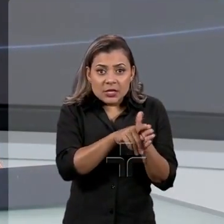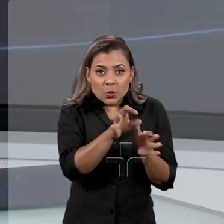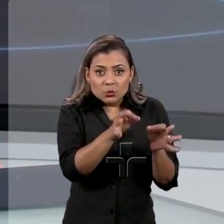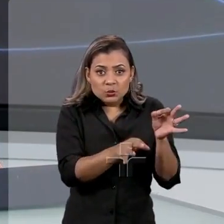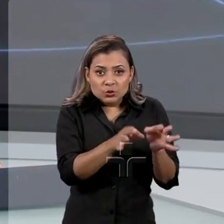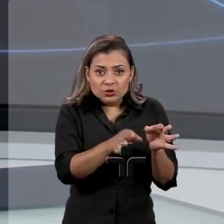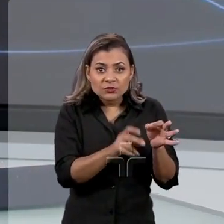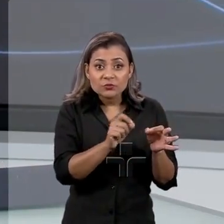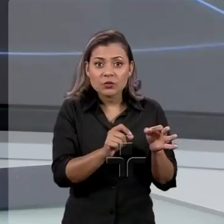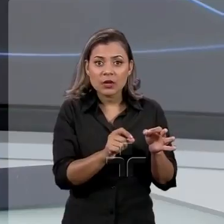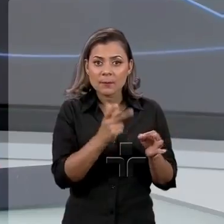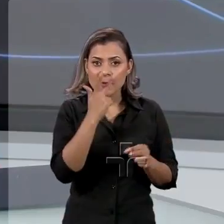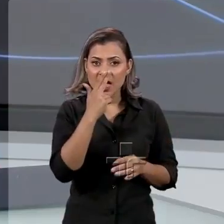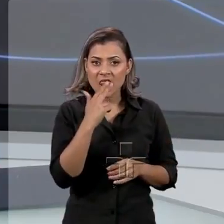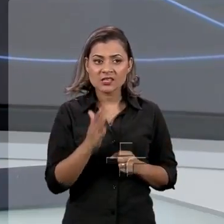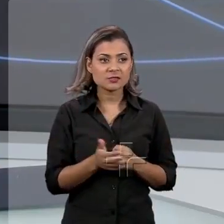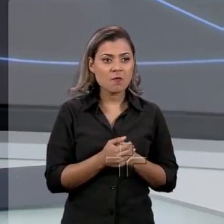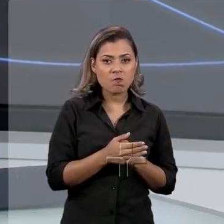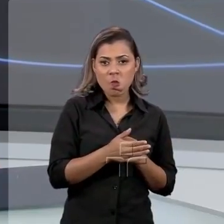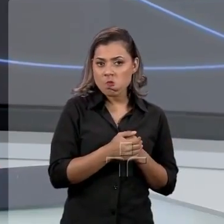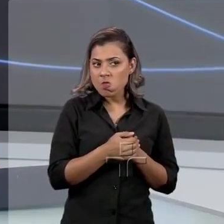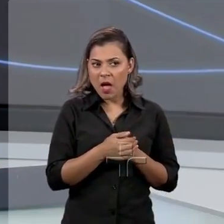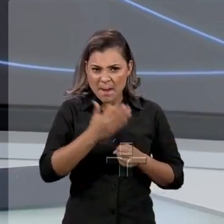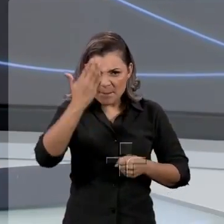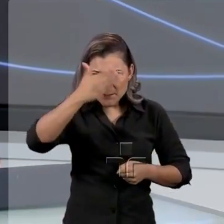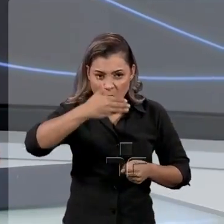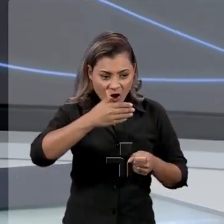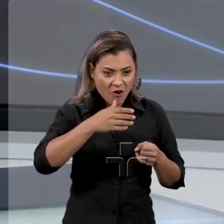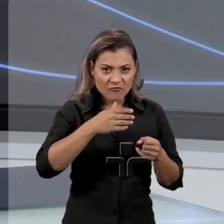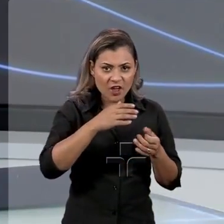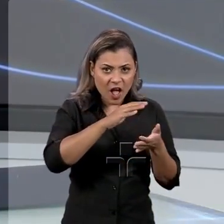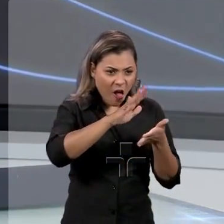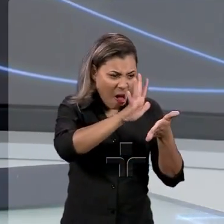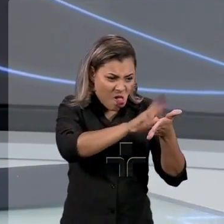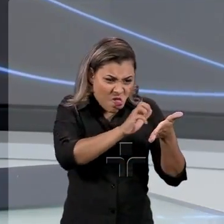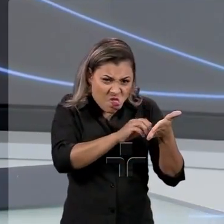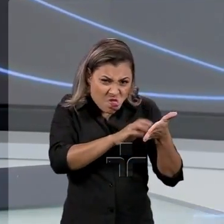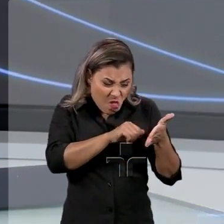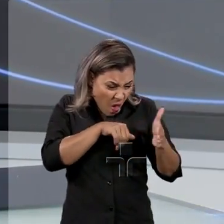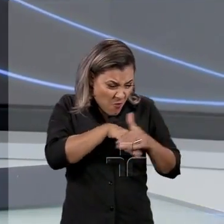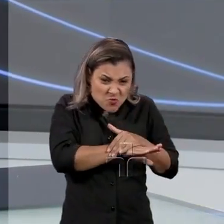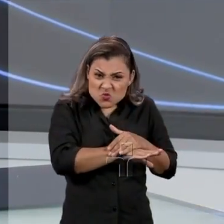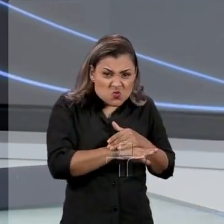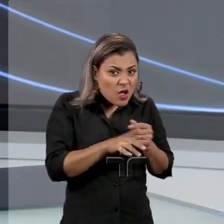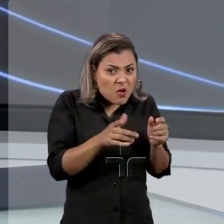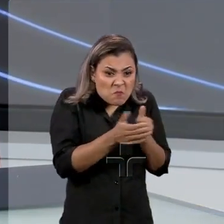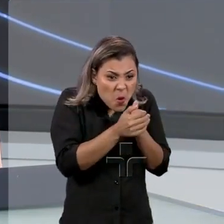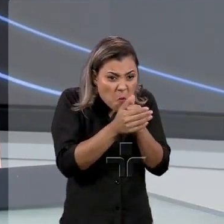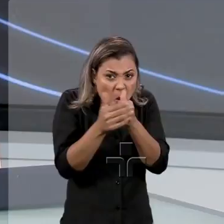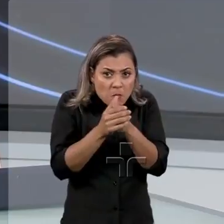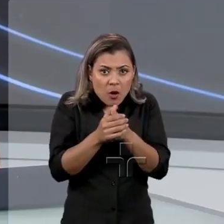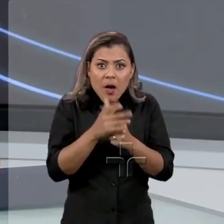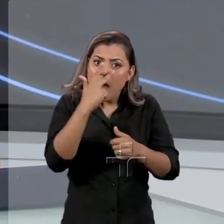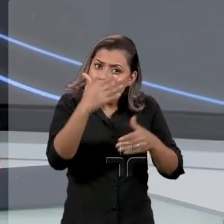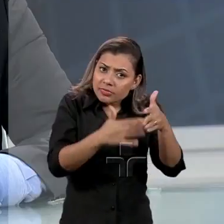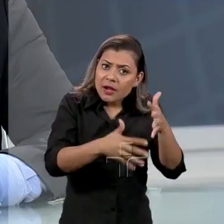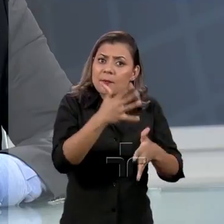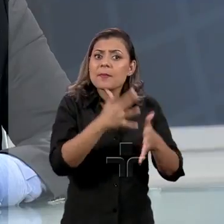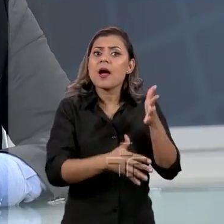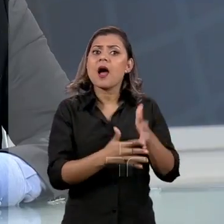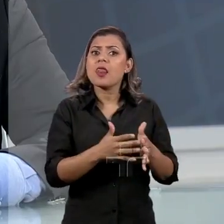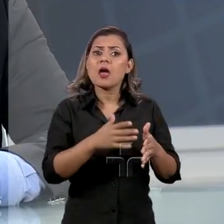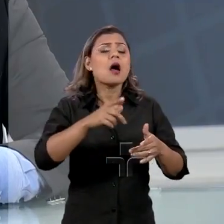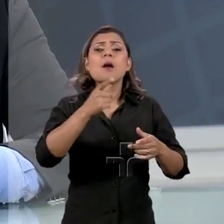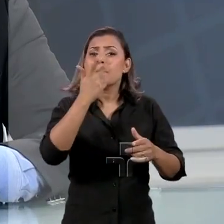uma tentativa de se esconder provas na investigação, não enfraquece o instrumento da delação premiada, José Vicente? Olha,